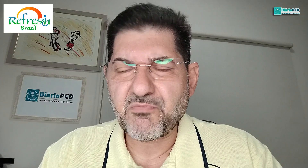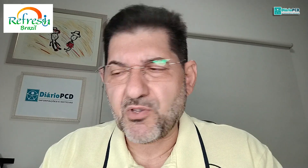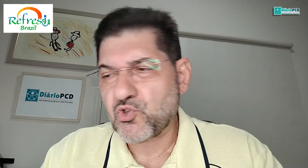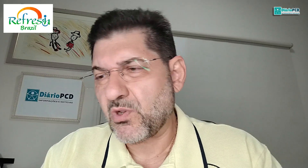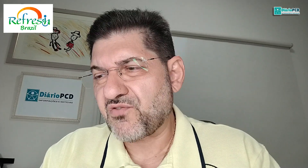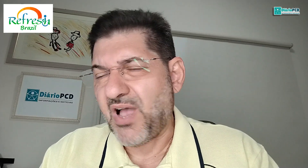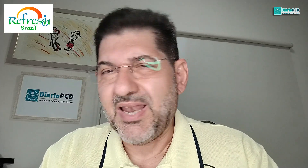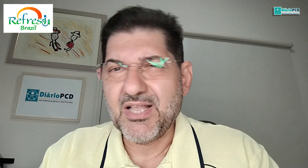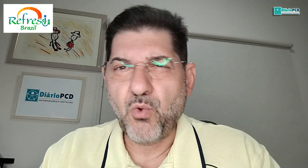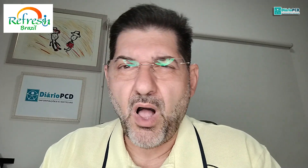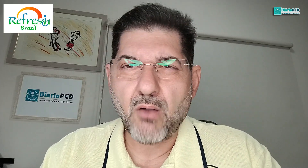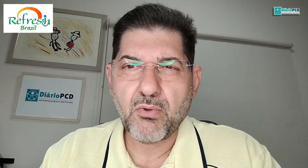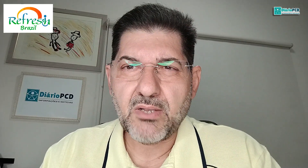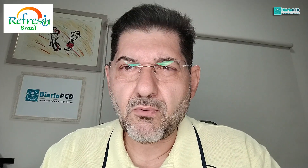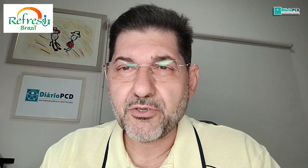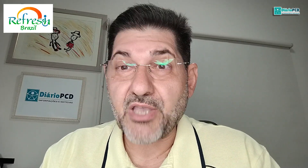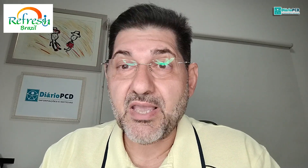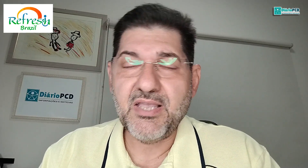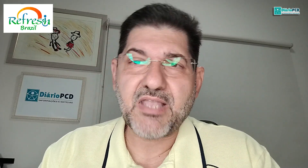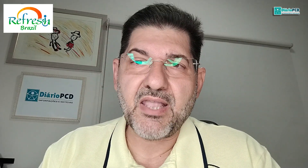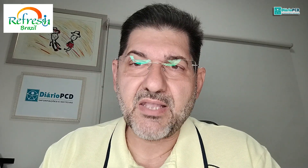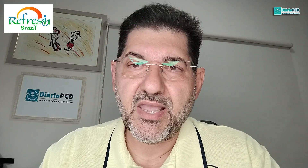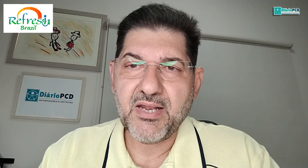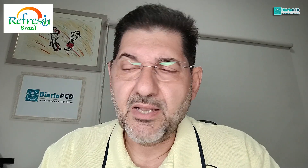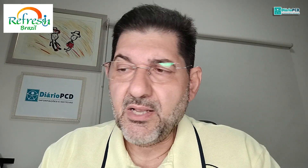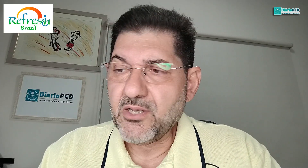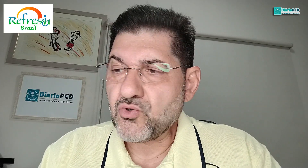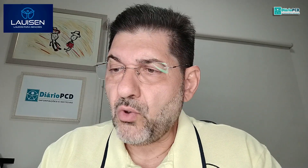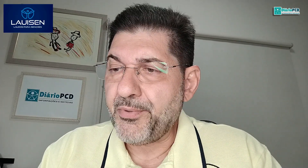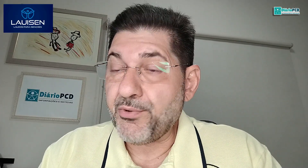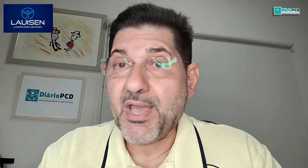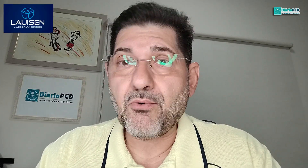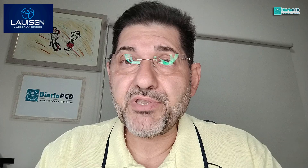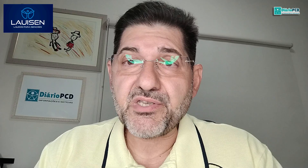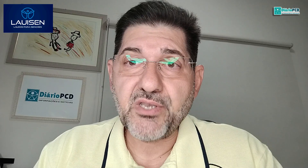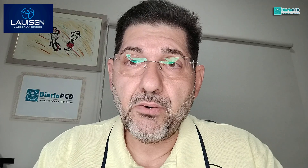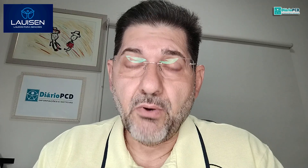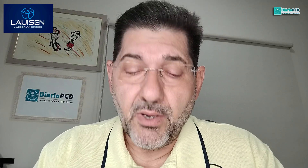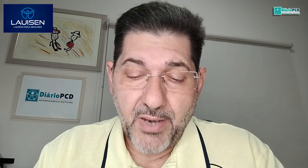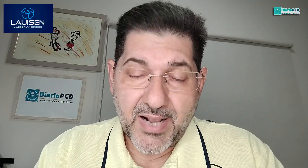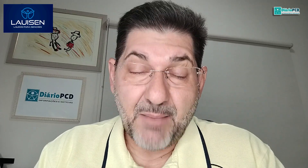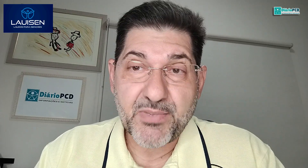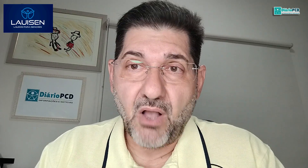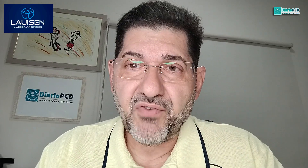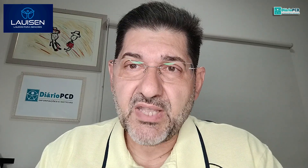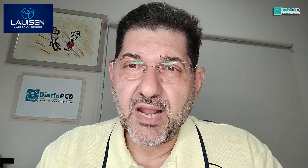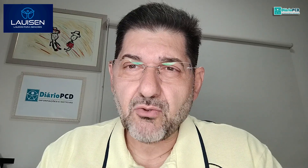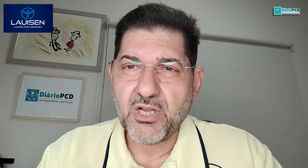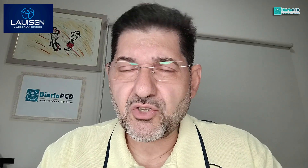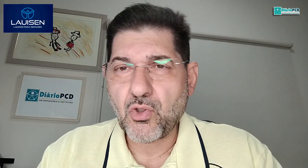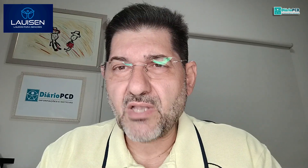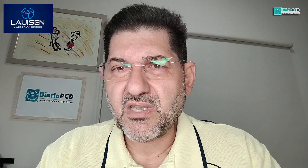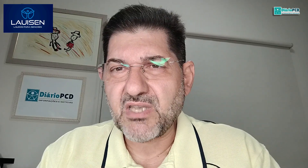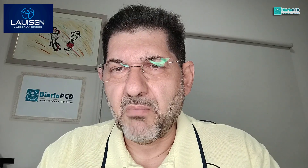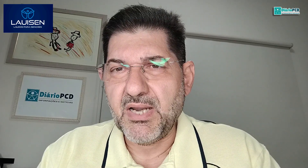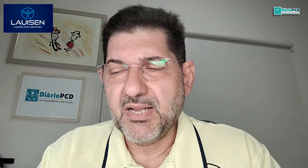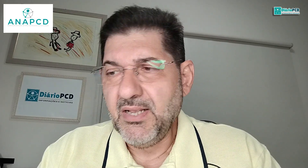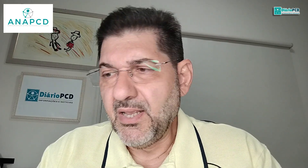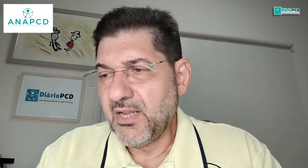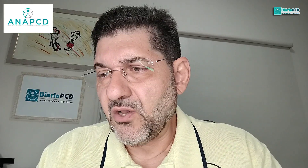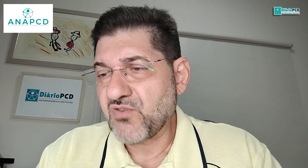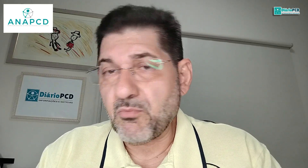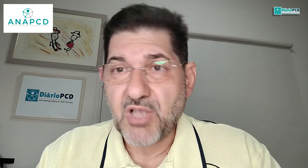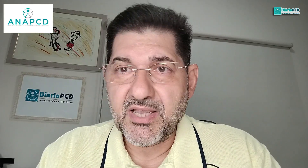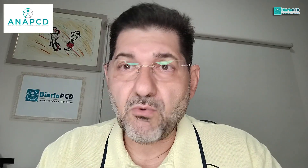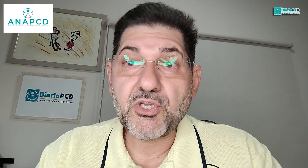por tantas pessoas falando algo que não conseguem entender sobre o que aconteceu na capital federal durante toda essa